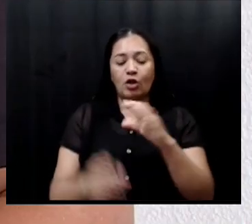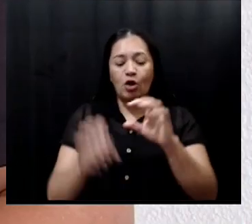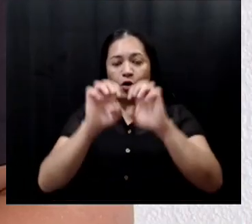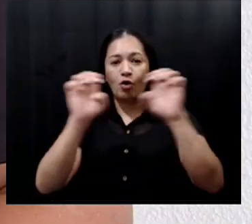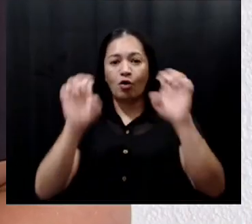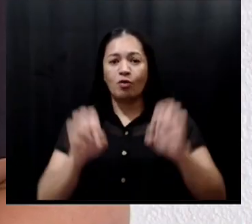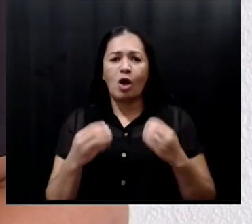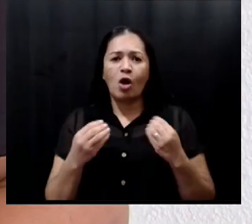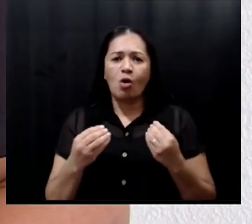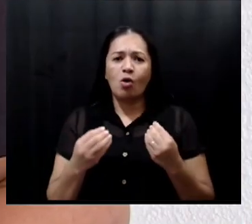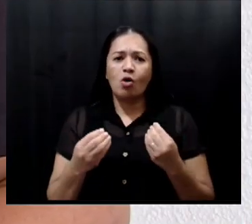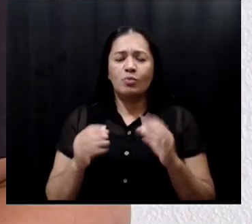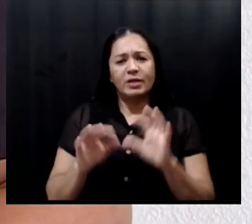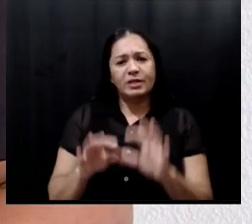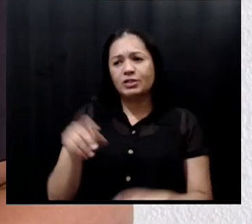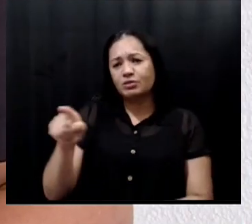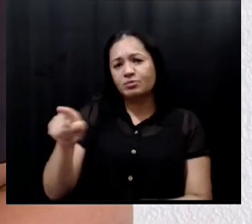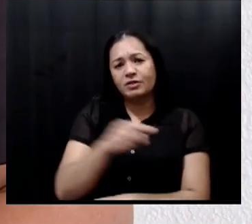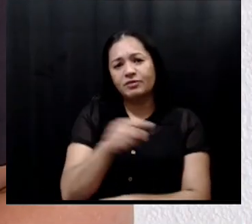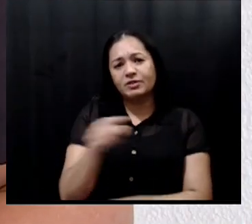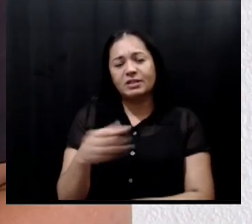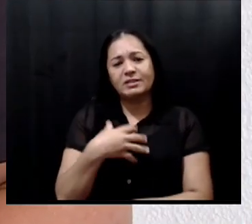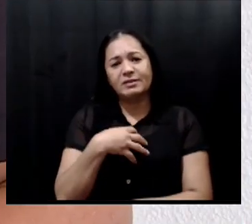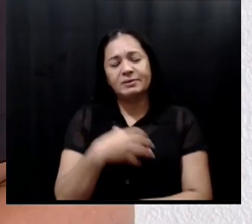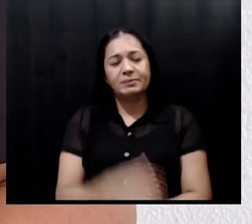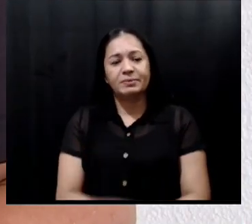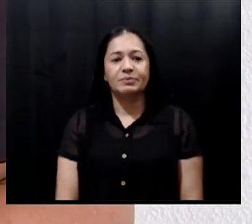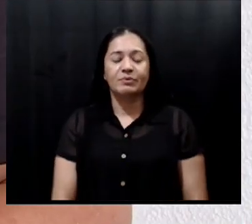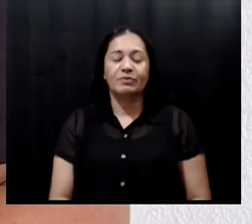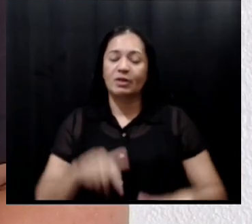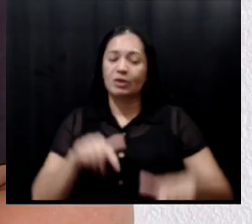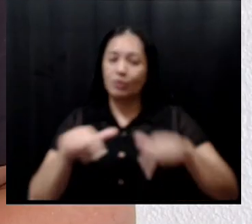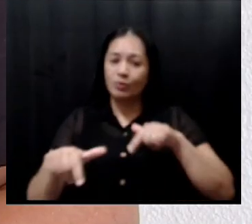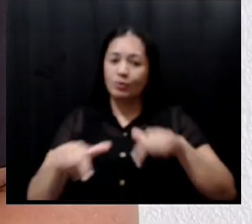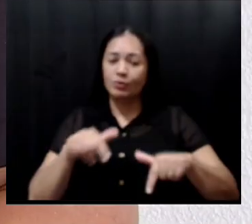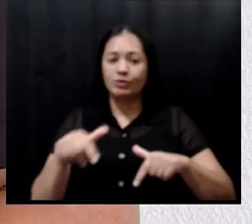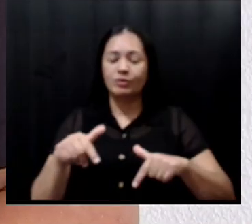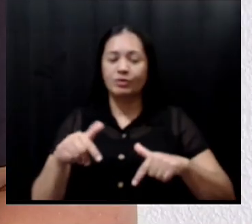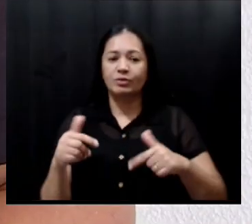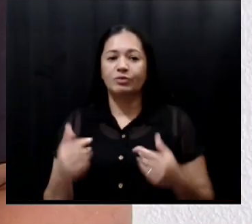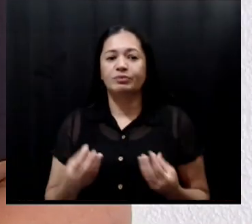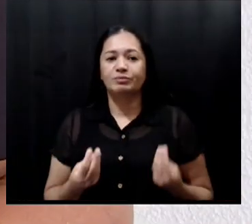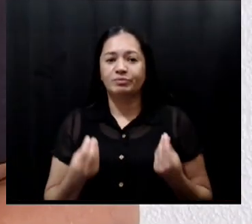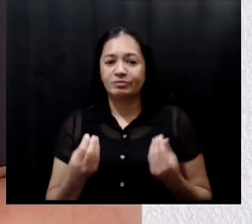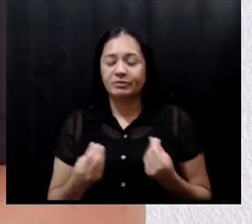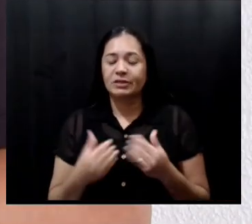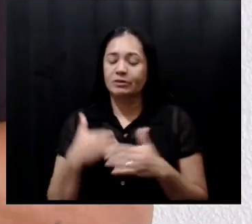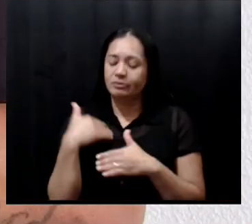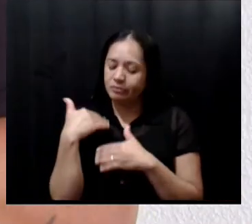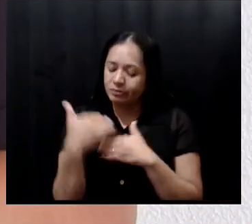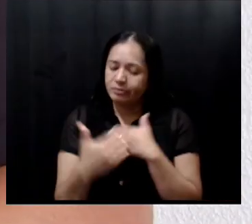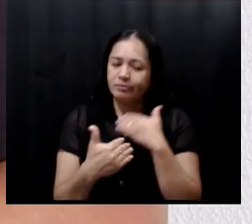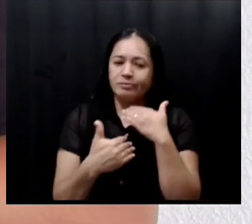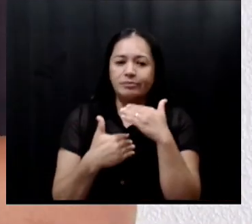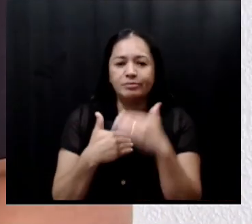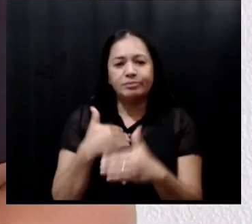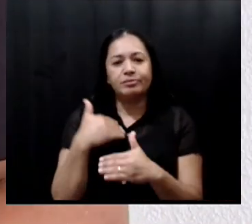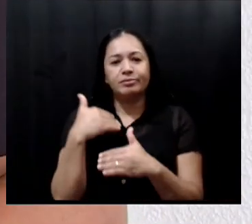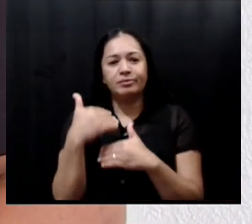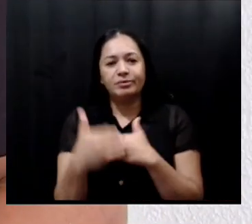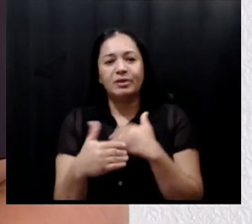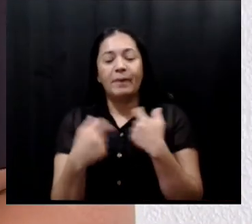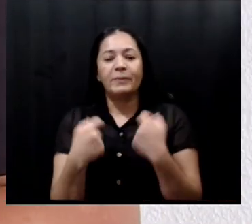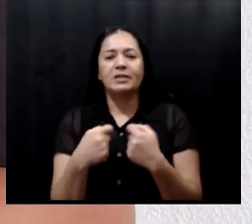para vocês? É um trabalho meio de caminhar, igual eu falei para você. A gente tem que ir devagarzinho,